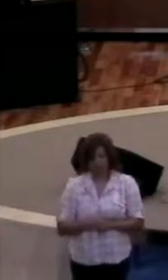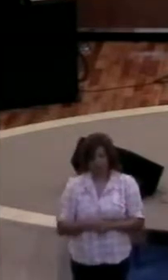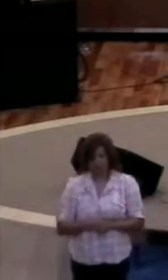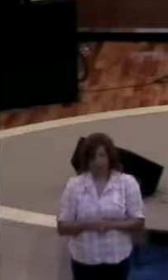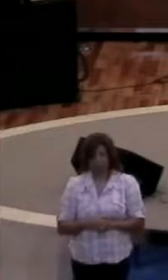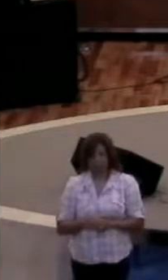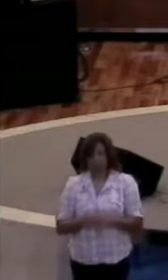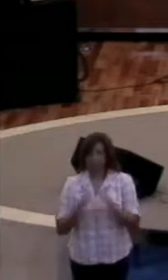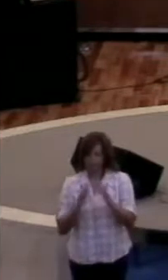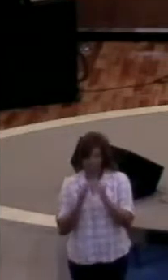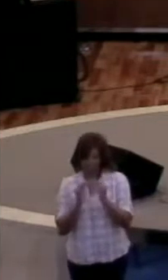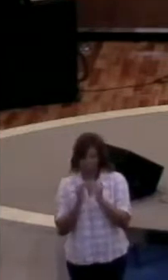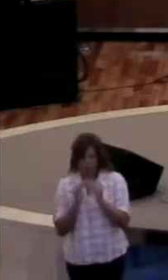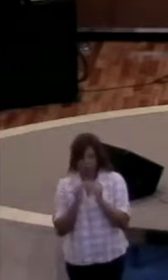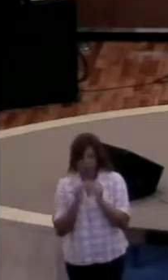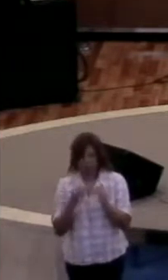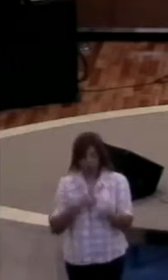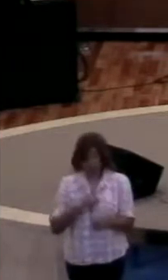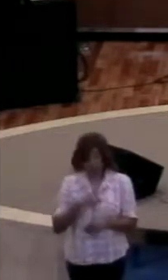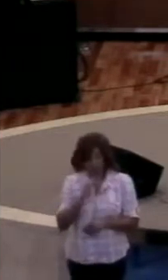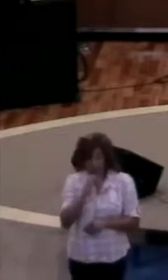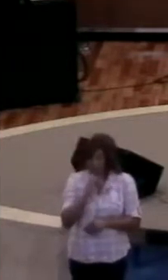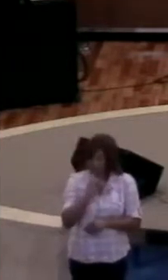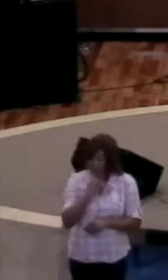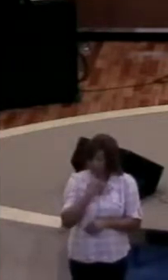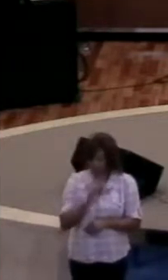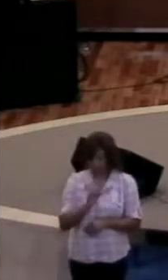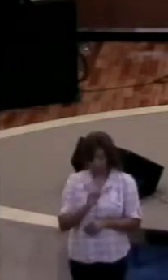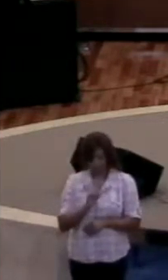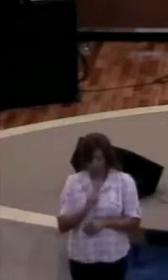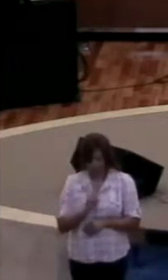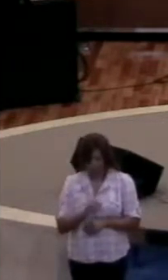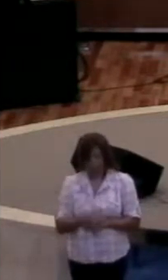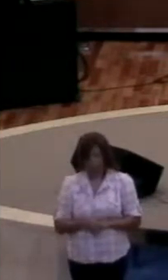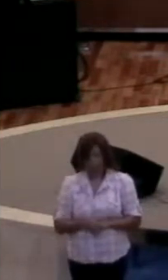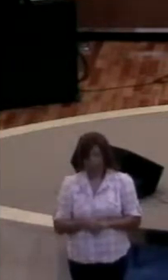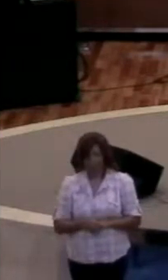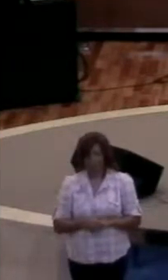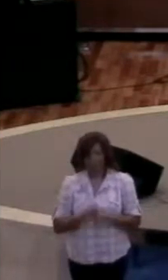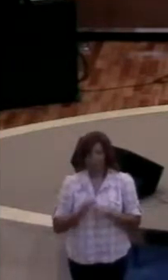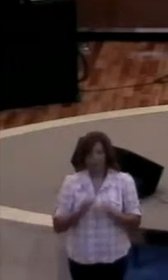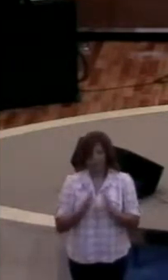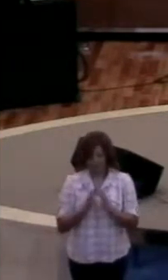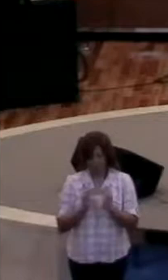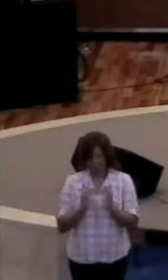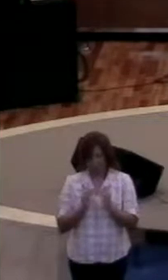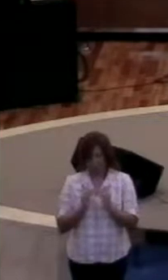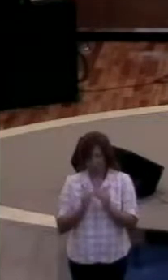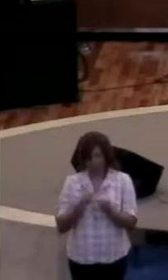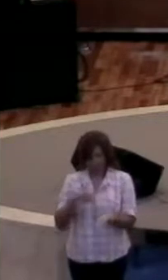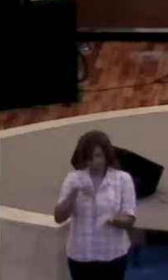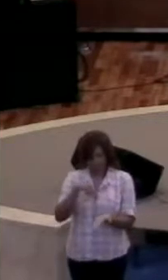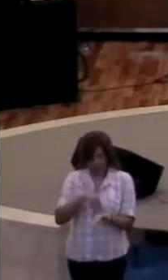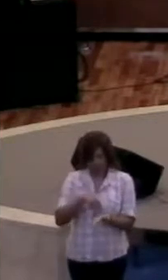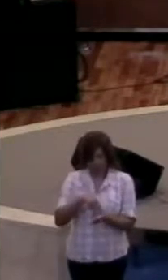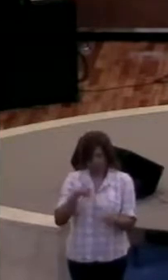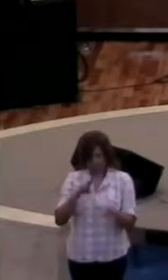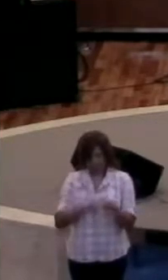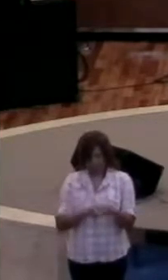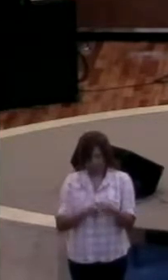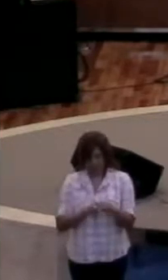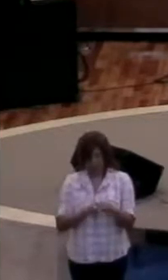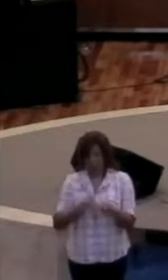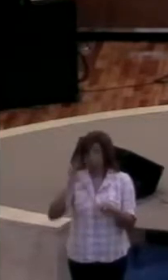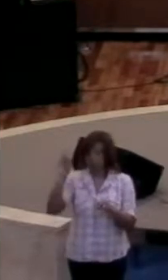por favor, não fique assim triste antes de você ouvir o conteúdo da palavra, mas por favor, fica firme no seu banco. Deus